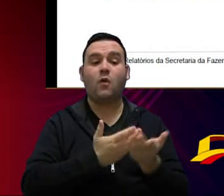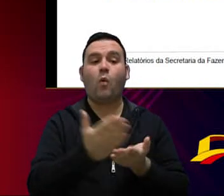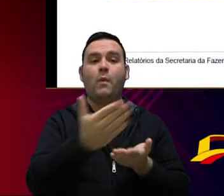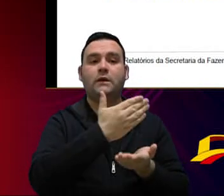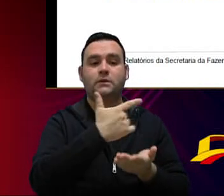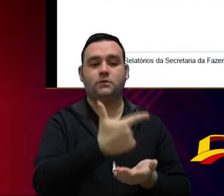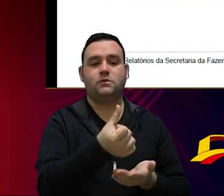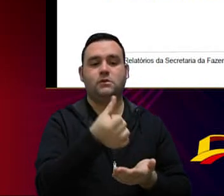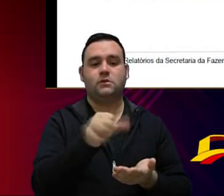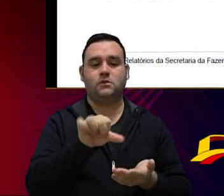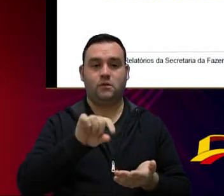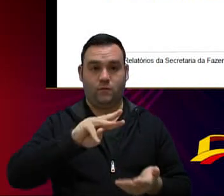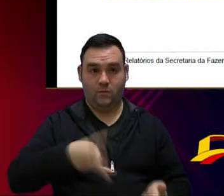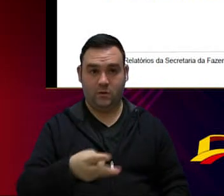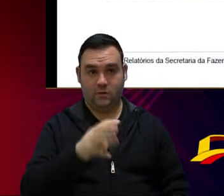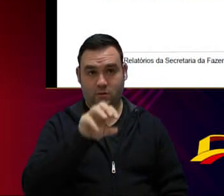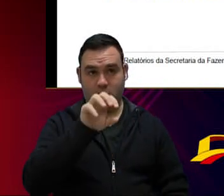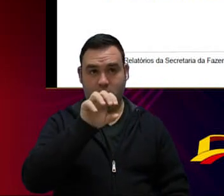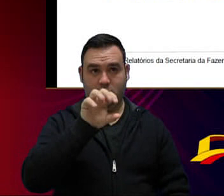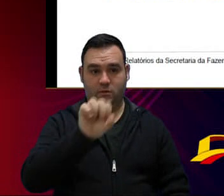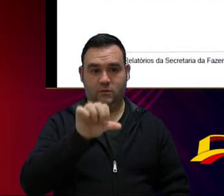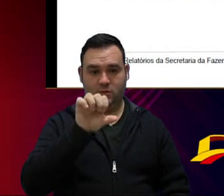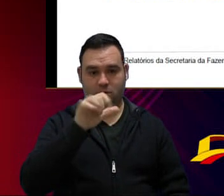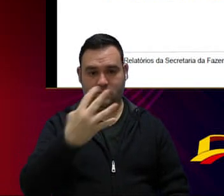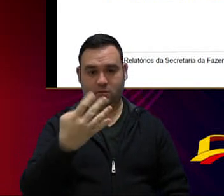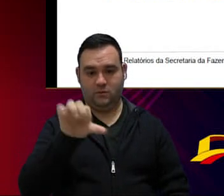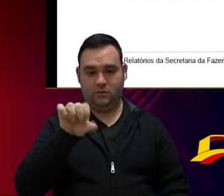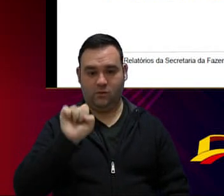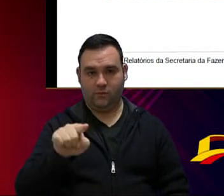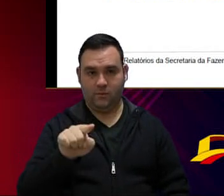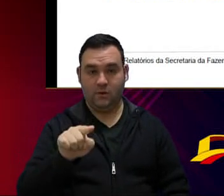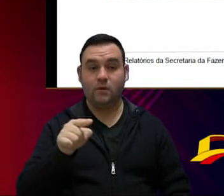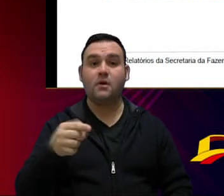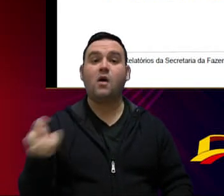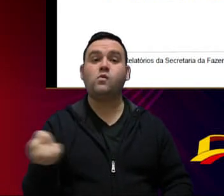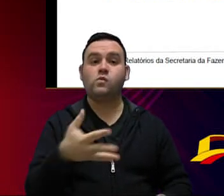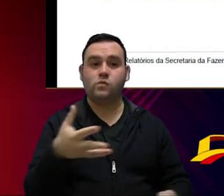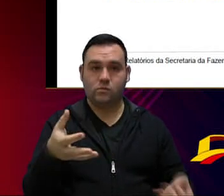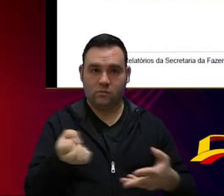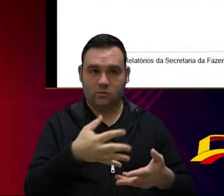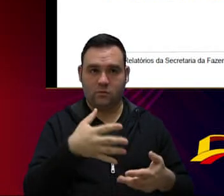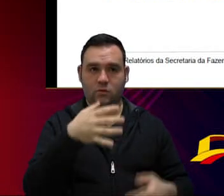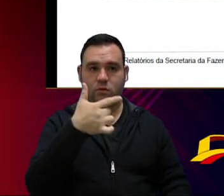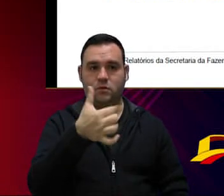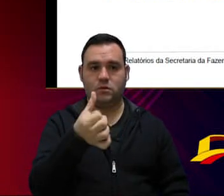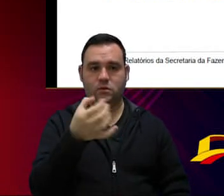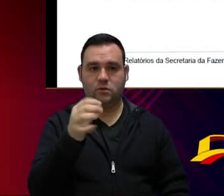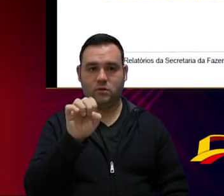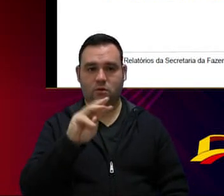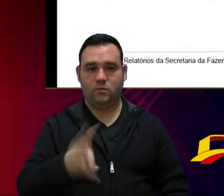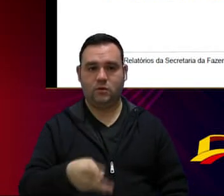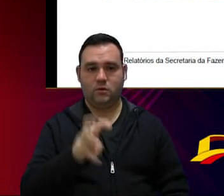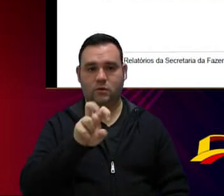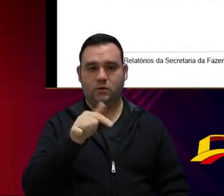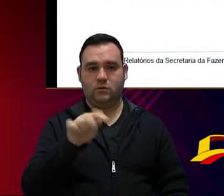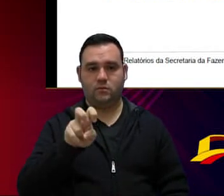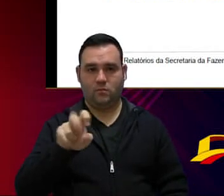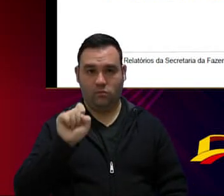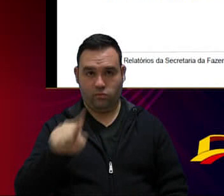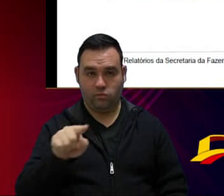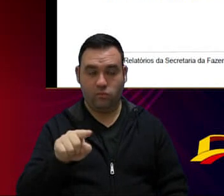inicial de 269 milhões 849 mil atuais há 260 milhões